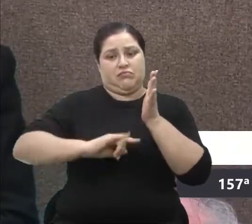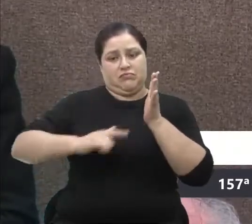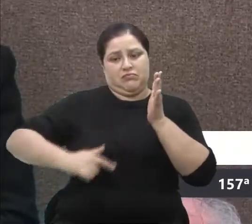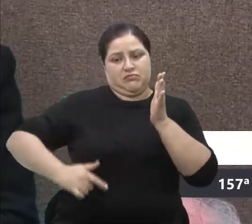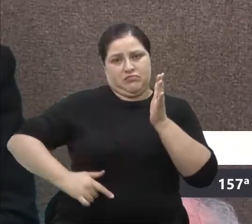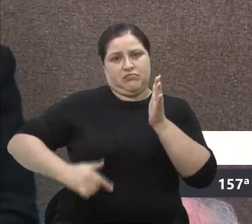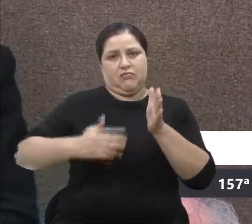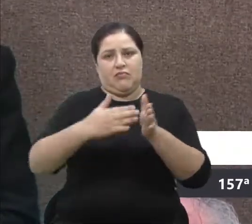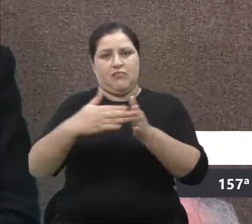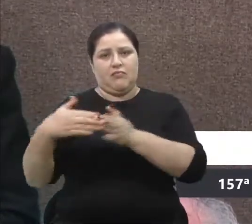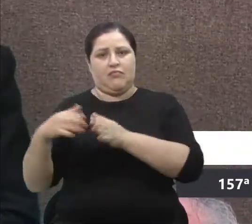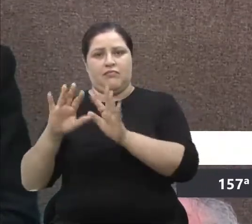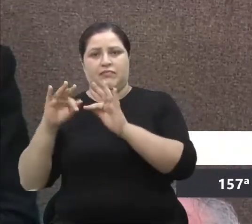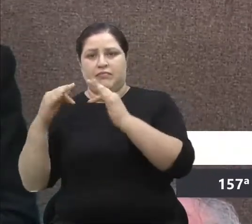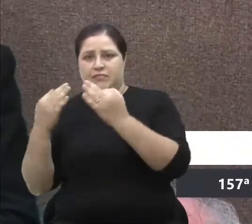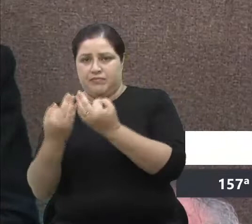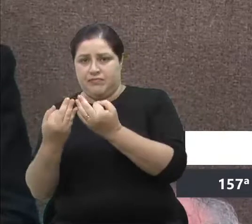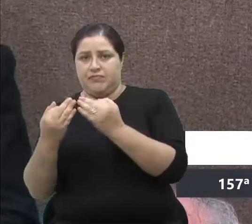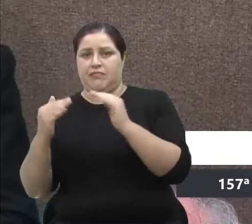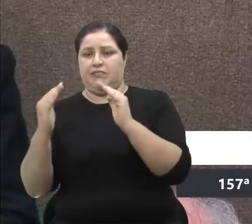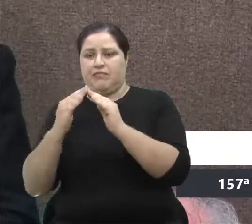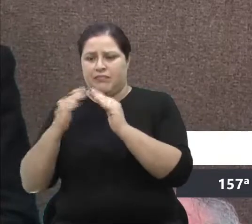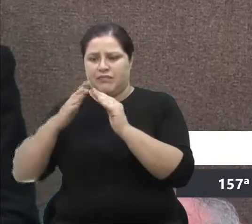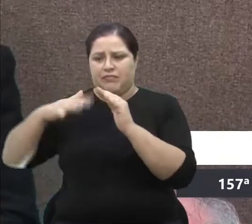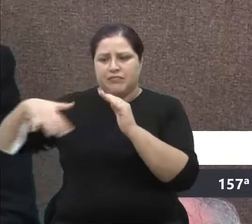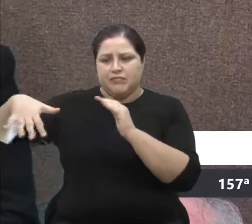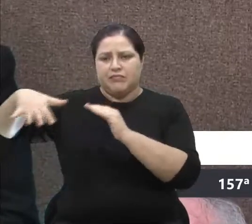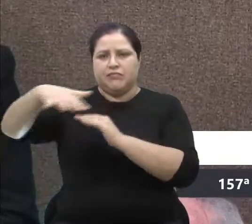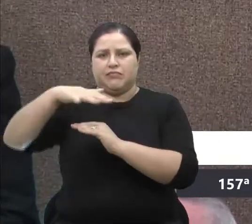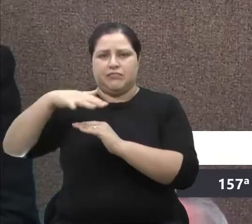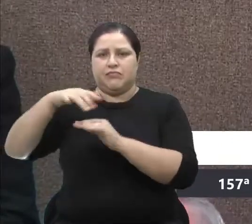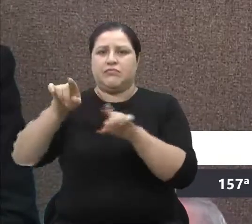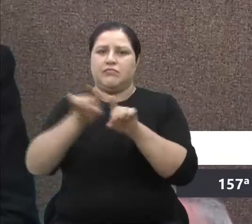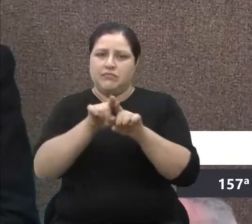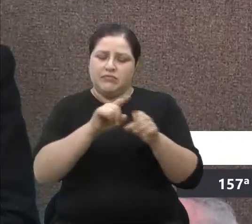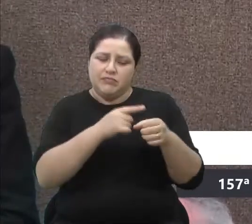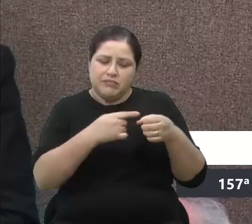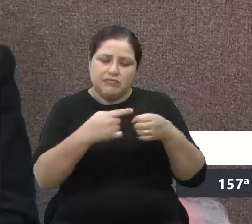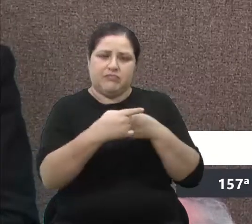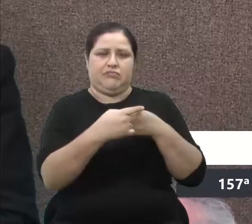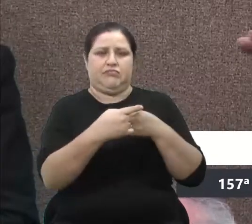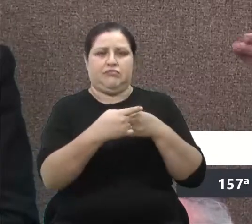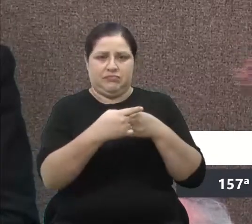a sua família, para defender a sua propriedade, e na cidade não é diferente. Então,